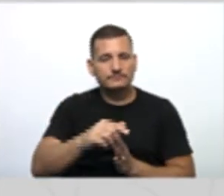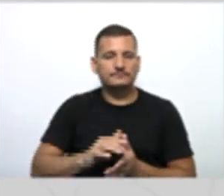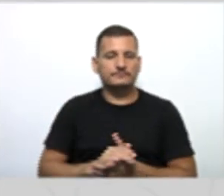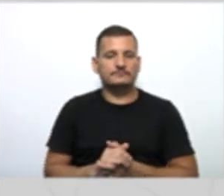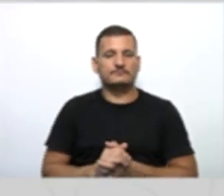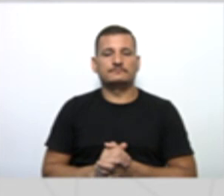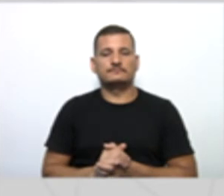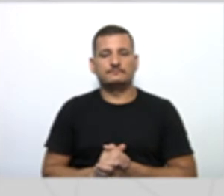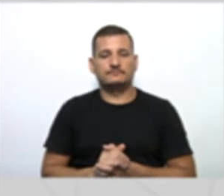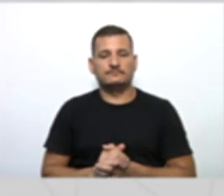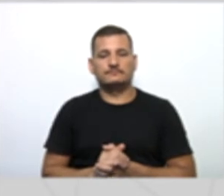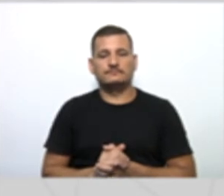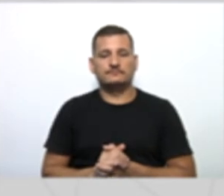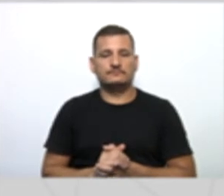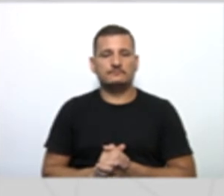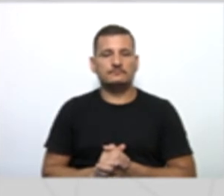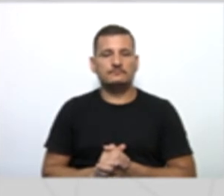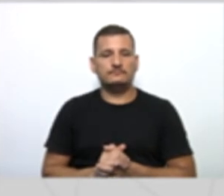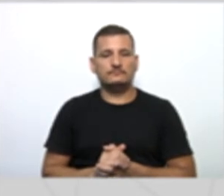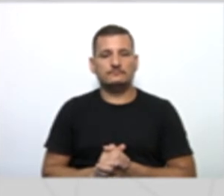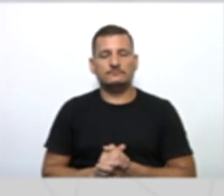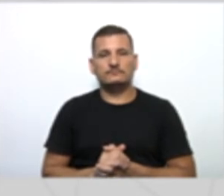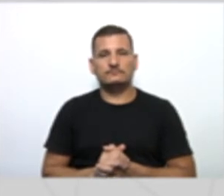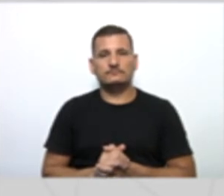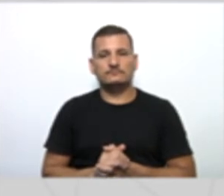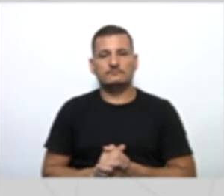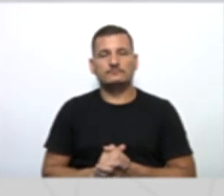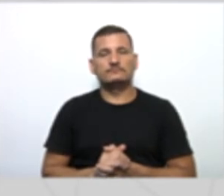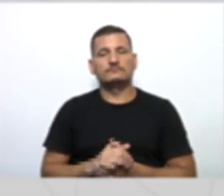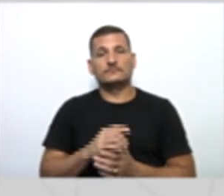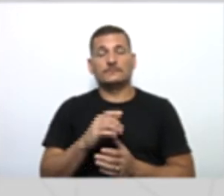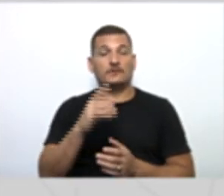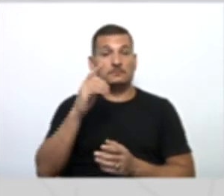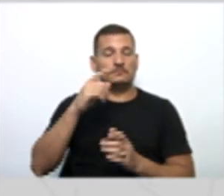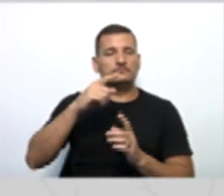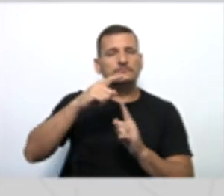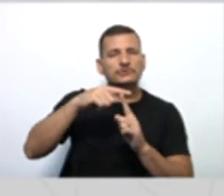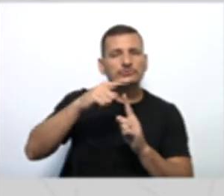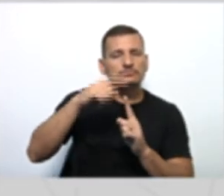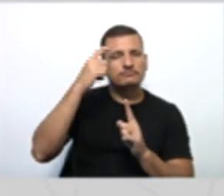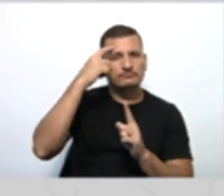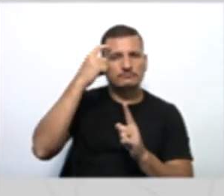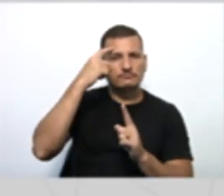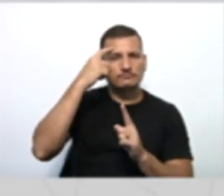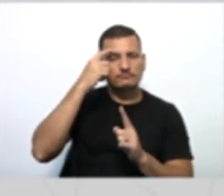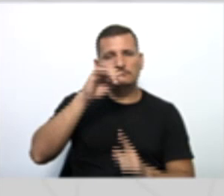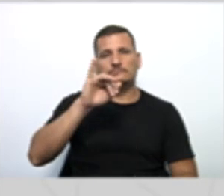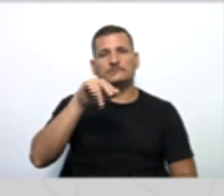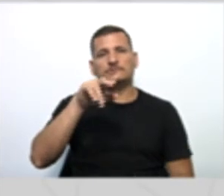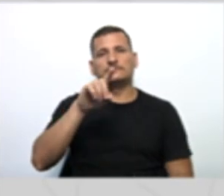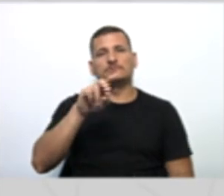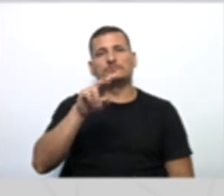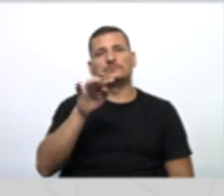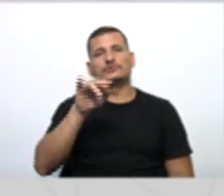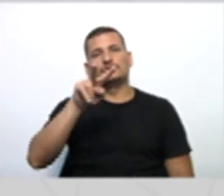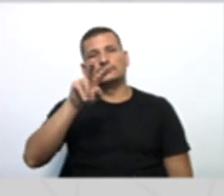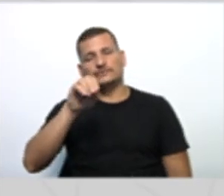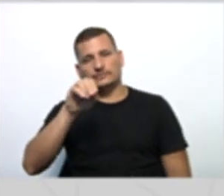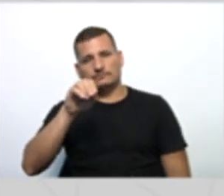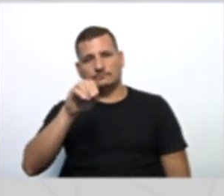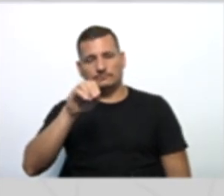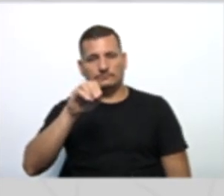caso. Ou seja, nós temos o tipo de pensamento, indutivo ou dedutivo. Dedutivo é quando